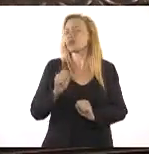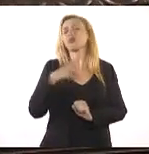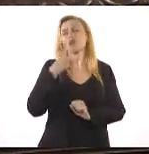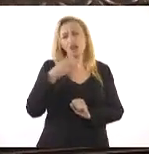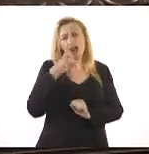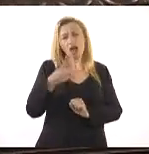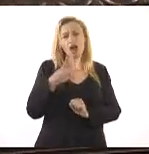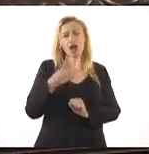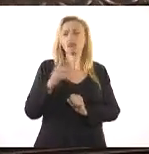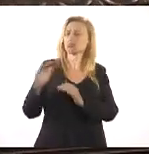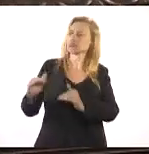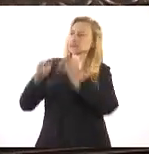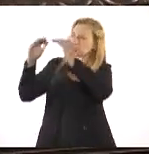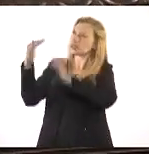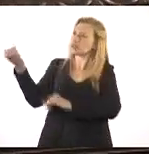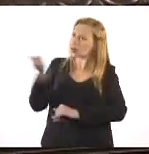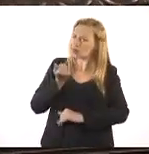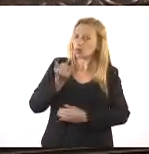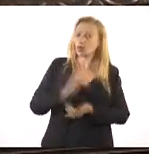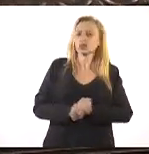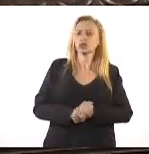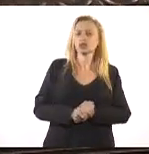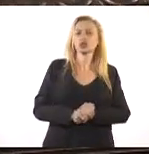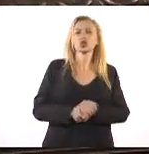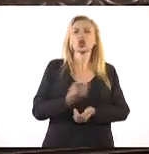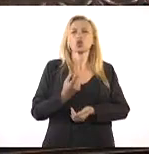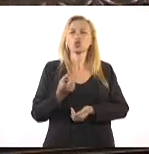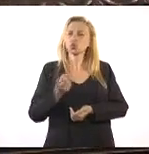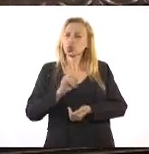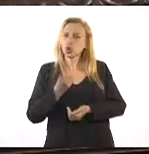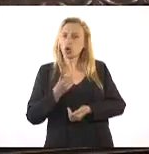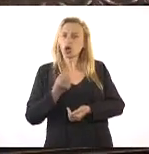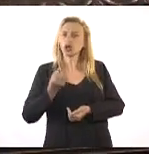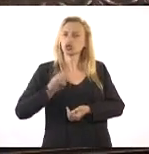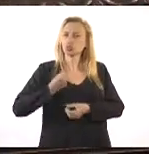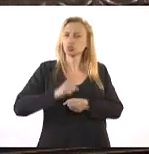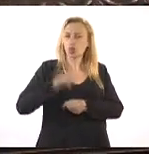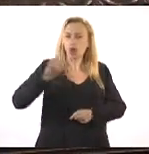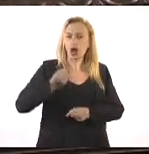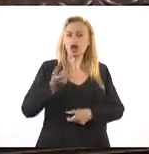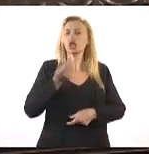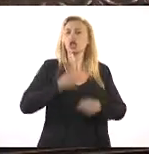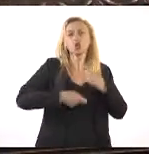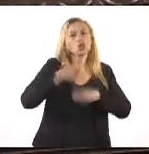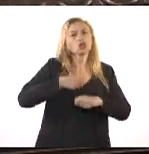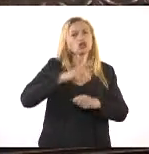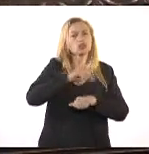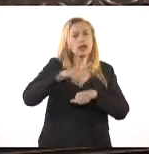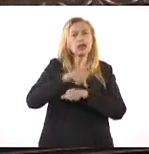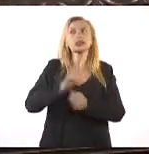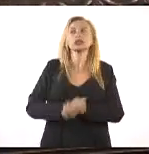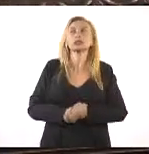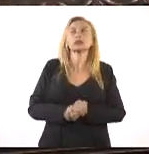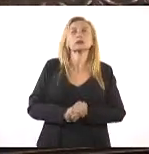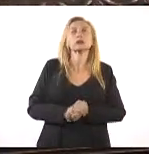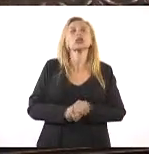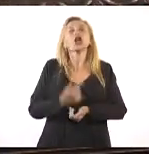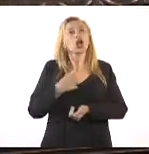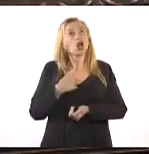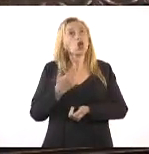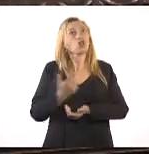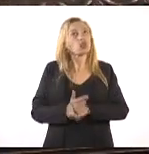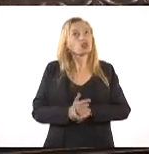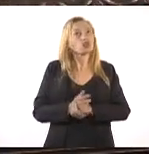Vossa Excelência já falou aqui, da alta do dólar, da questão da economia do país, mas eu vou me